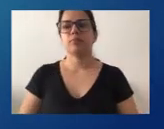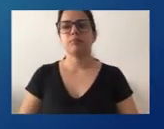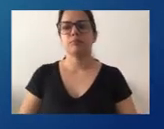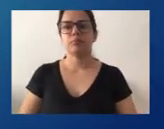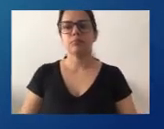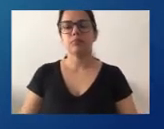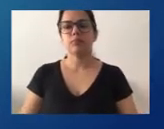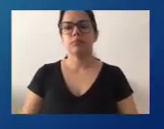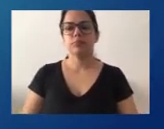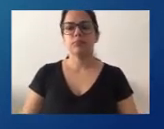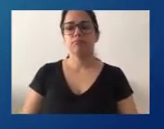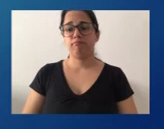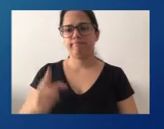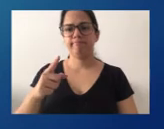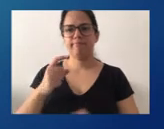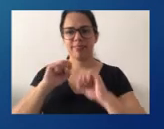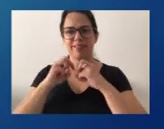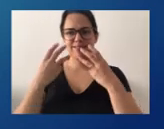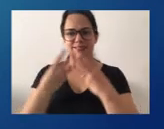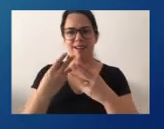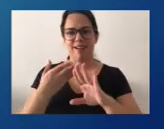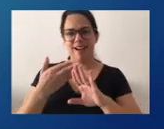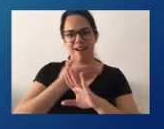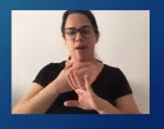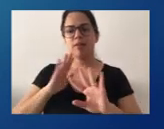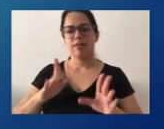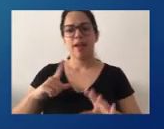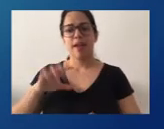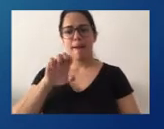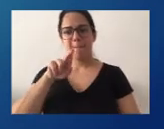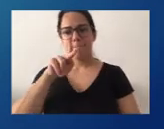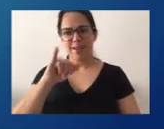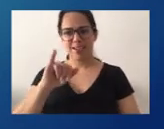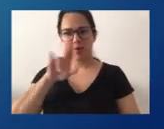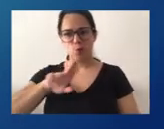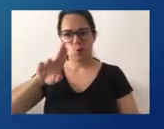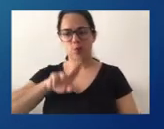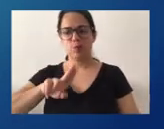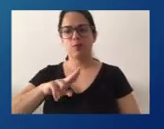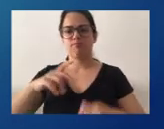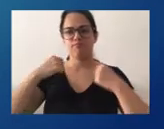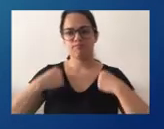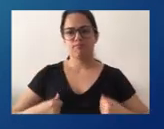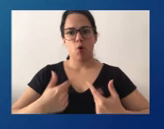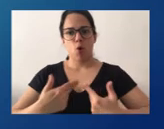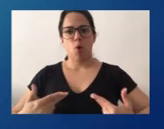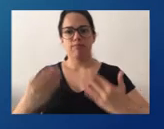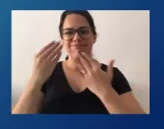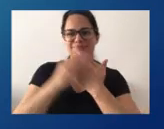Então, como nós vimos nos slides anteriores, né, os EPIs para profissionais que trabalham com